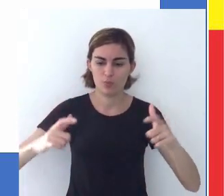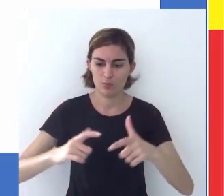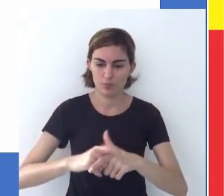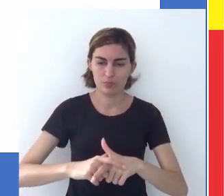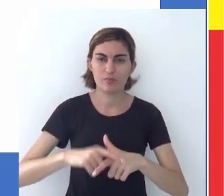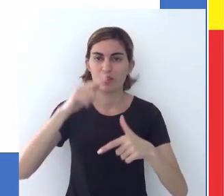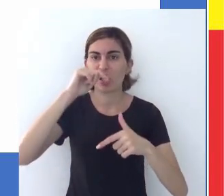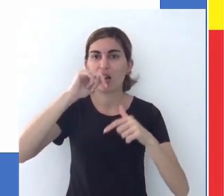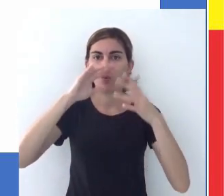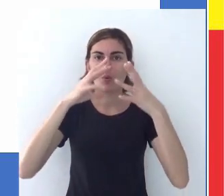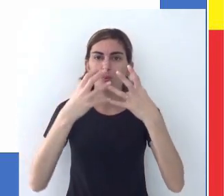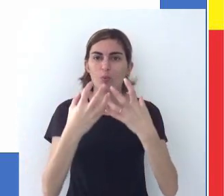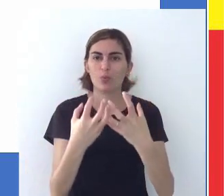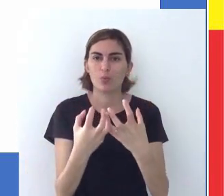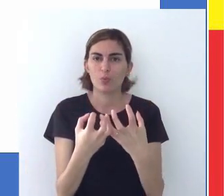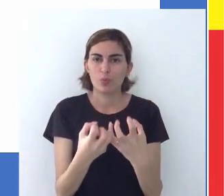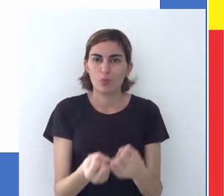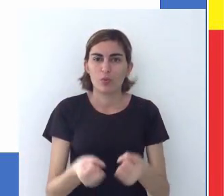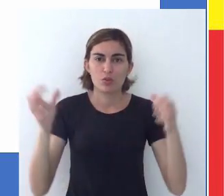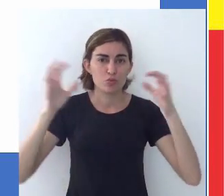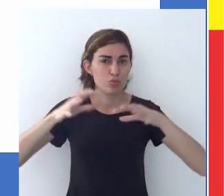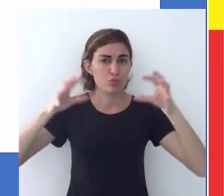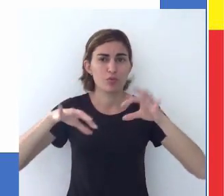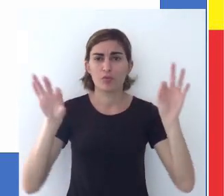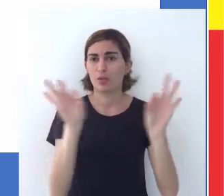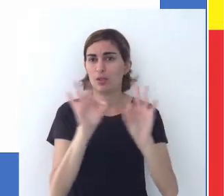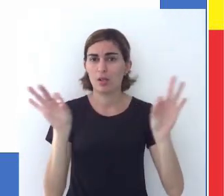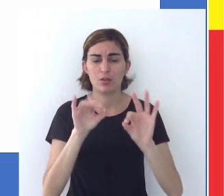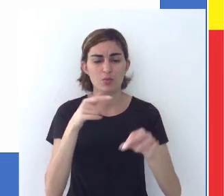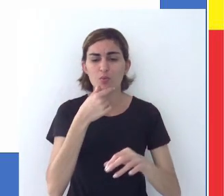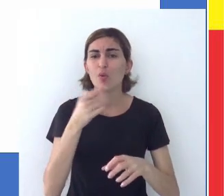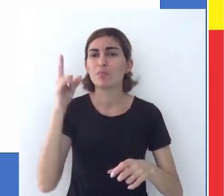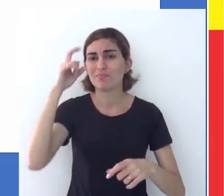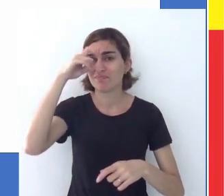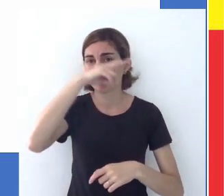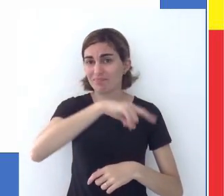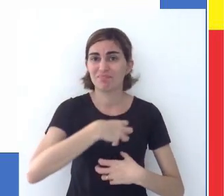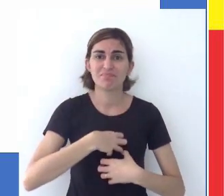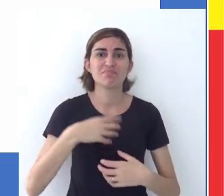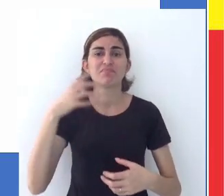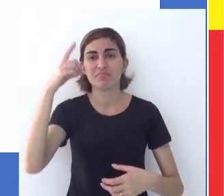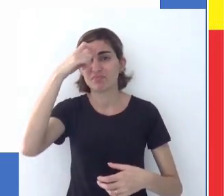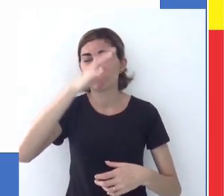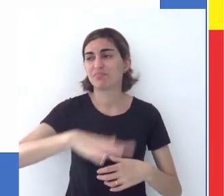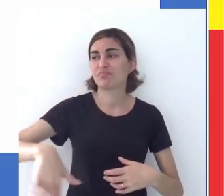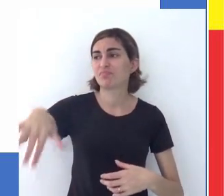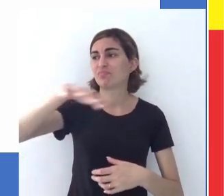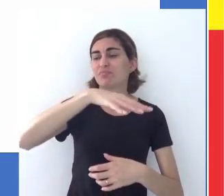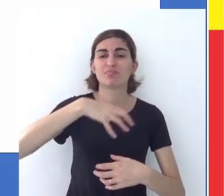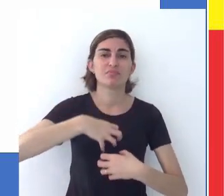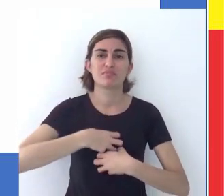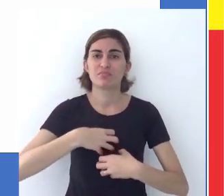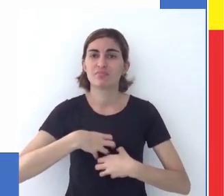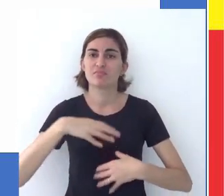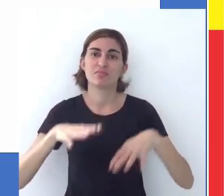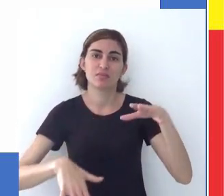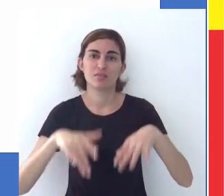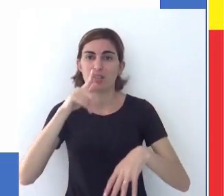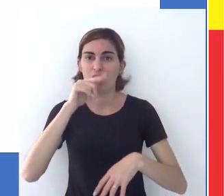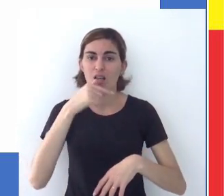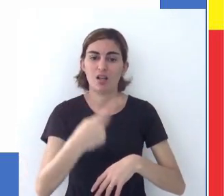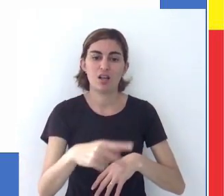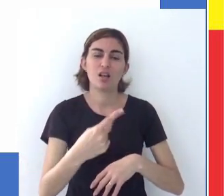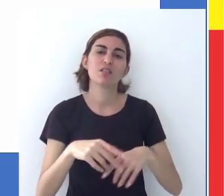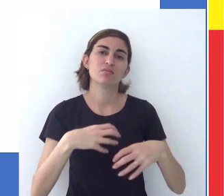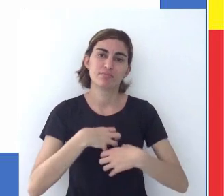aí com a falta de chuva que enche esse açude, esse homem ele vai ter uma maior dificuldade, e as pessoas que moram ao entorno, que dependem da